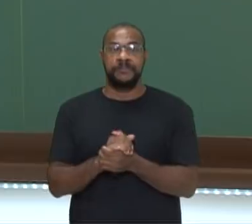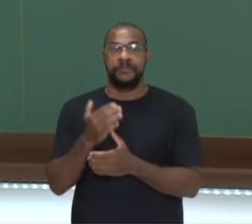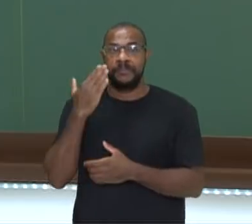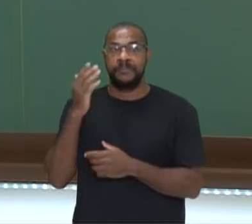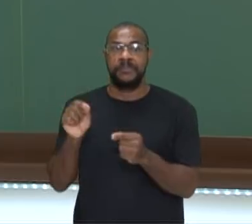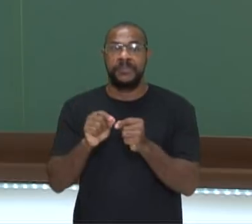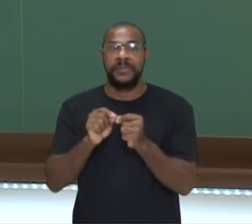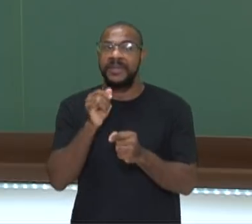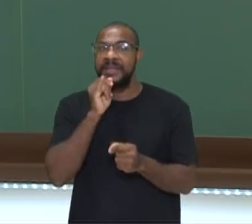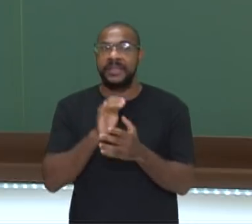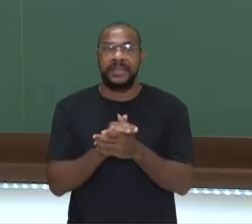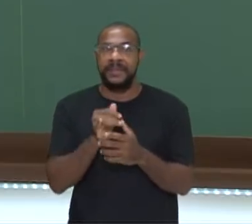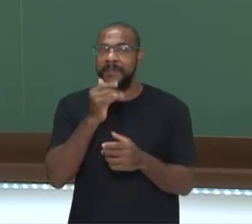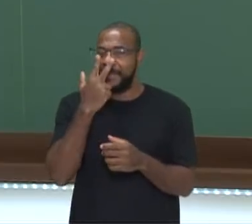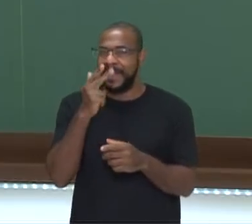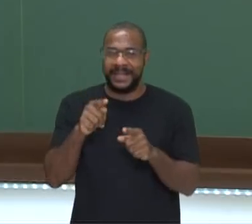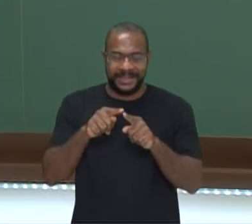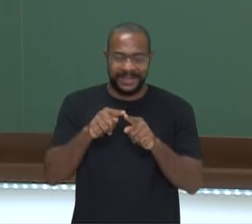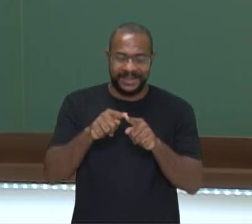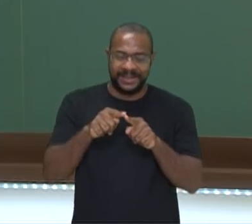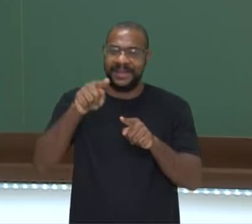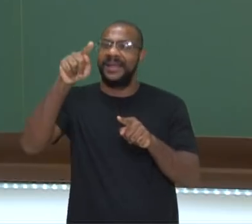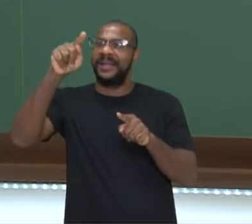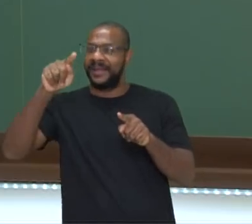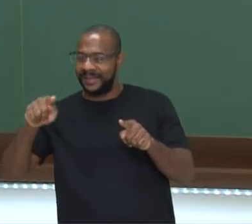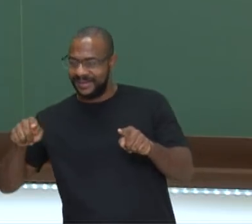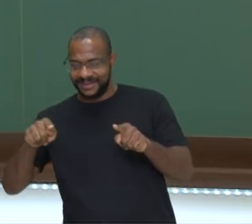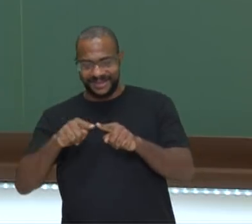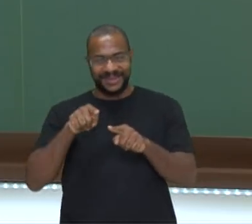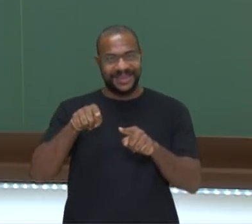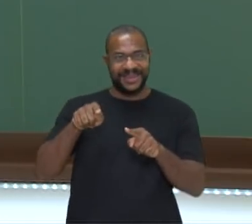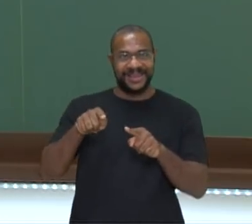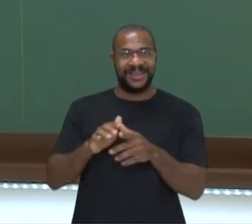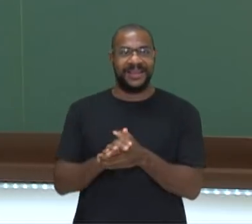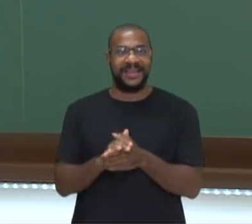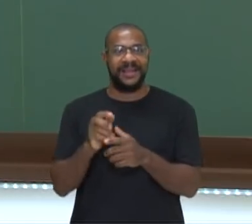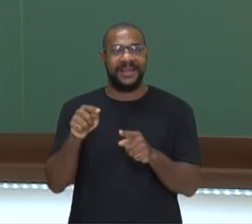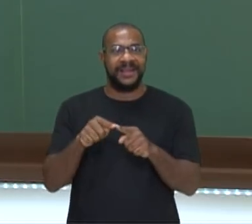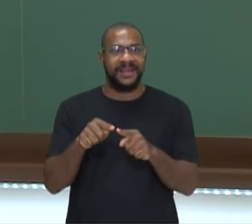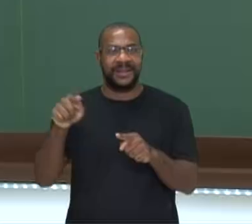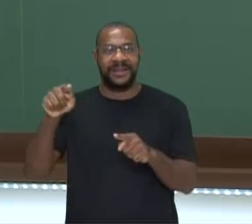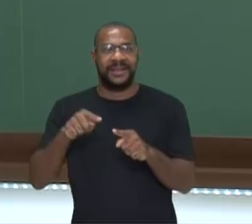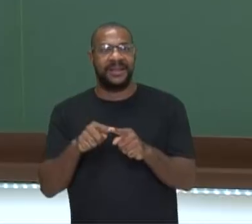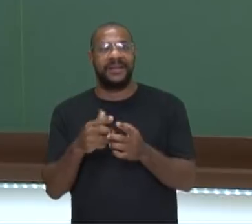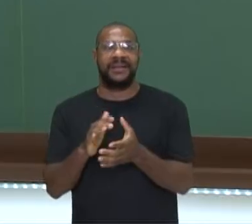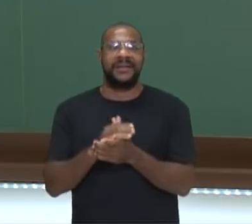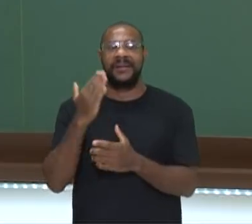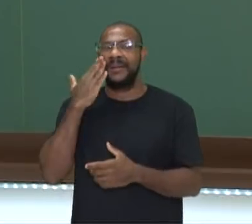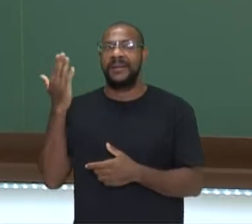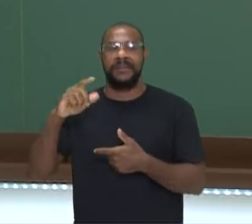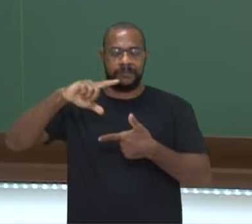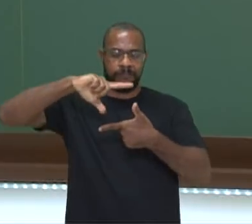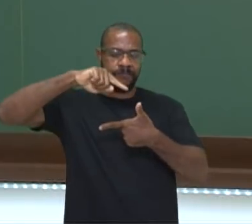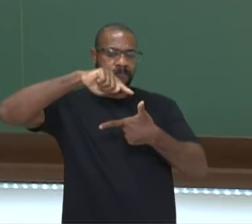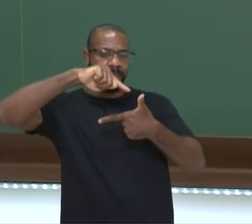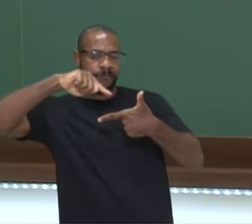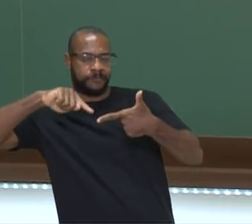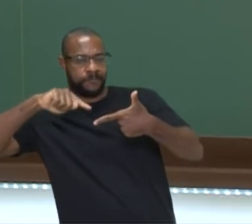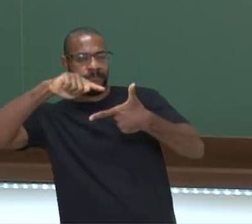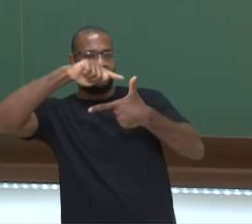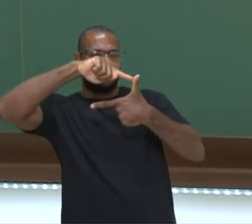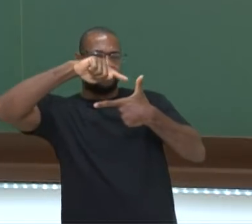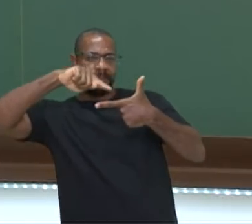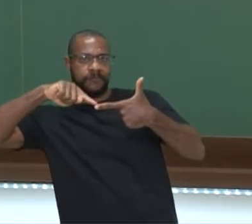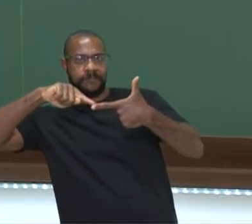se formasse o nosso triângulo, eu vou fazer aqui, ó, esse triângulo daqui, ó, de cima, ó, a diferença entre essas